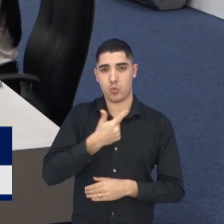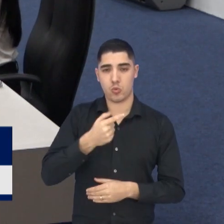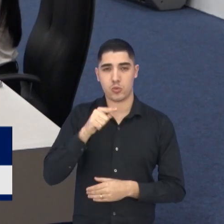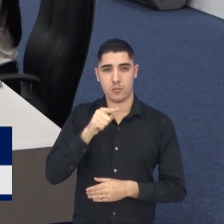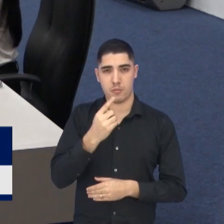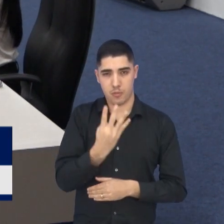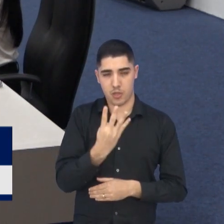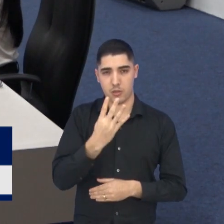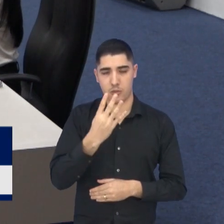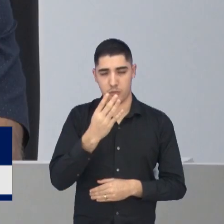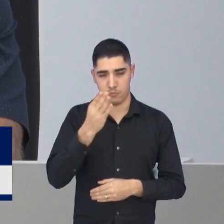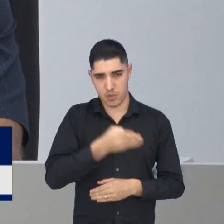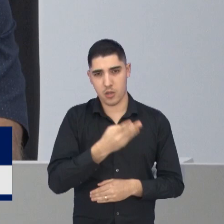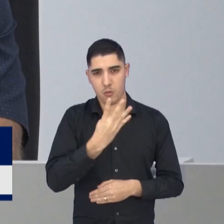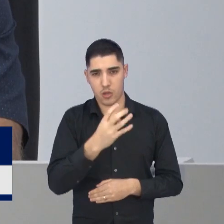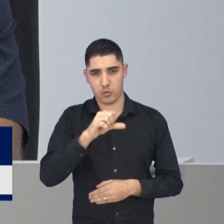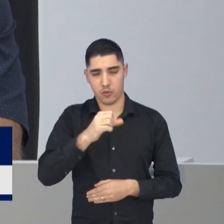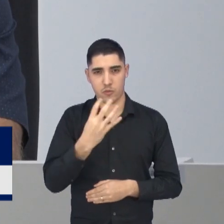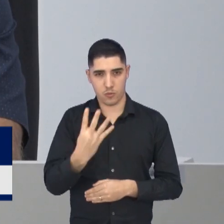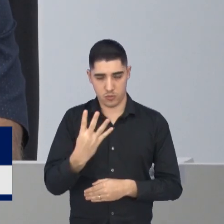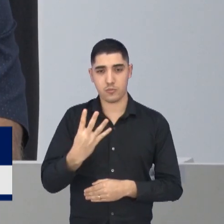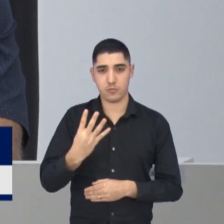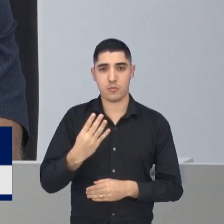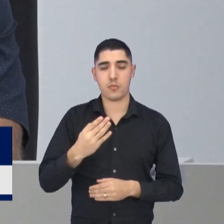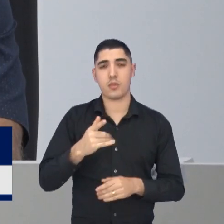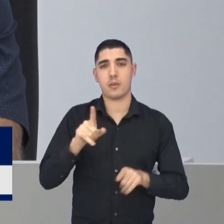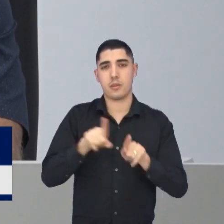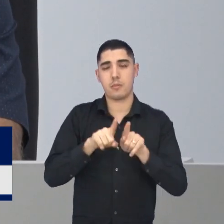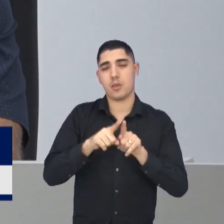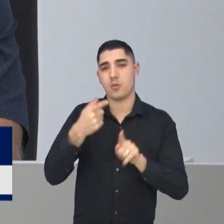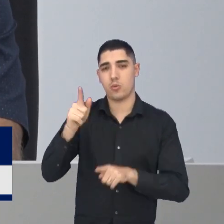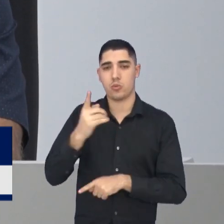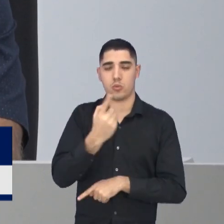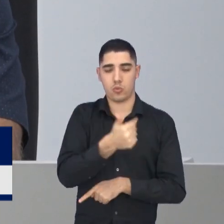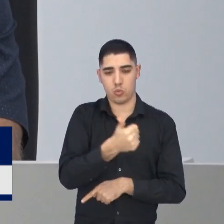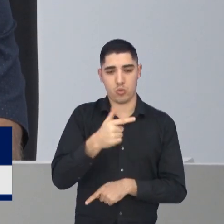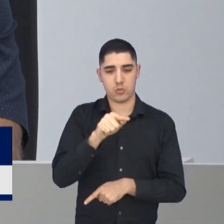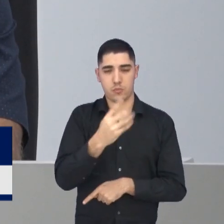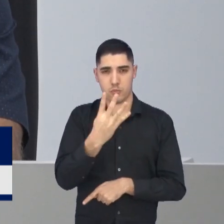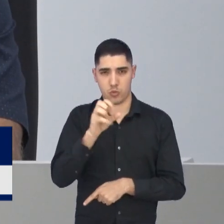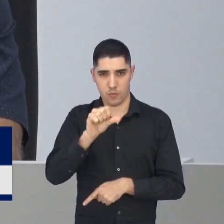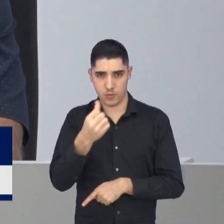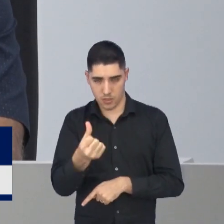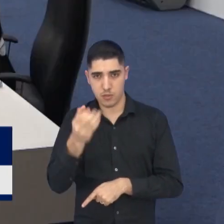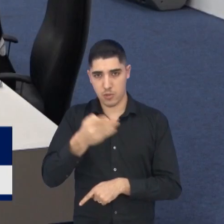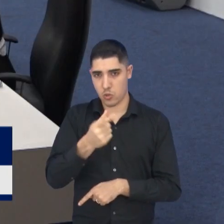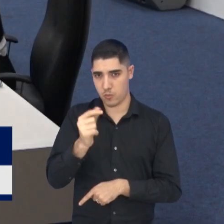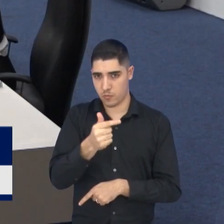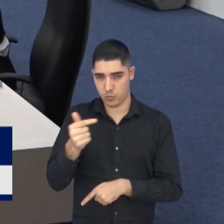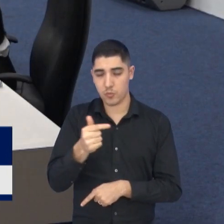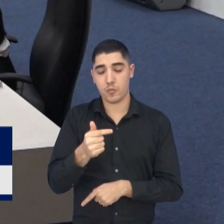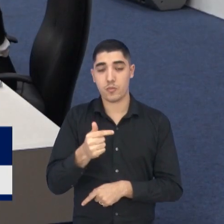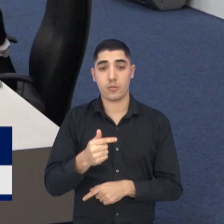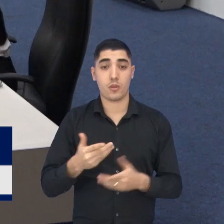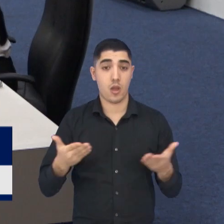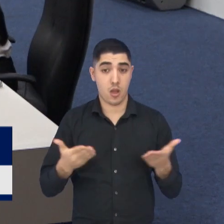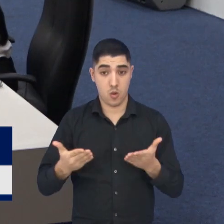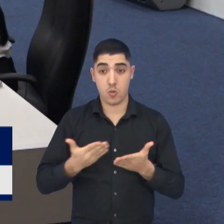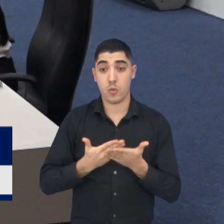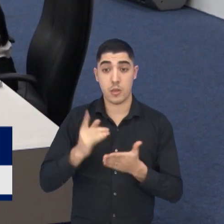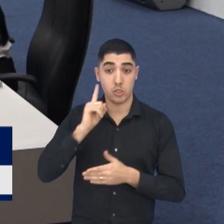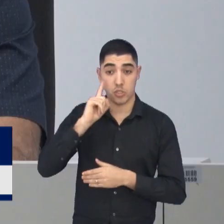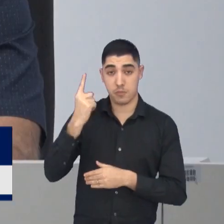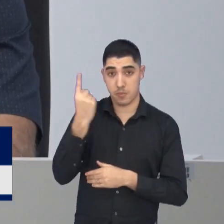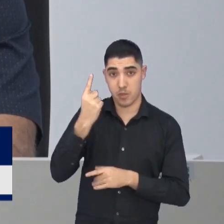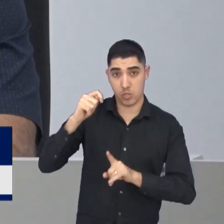12.494/2022, projeto de resolução número 6/2022, de autoria da mesa diretora. Fixa a partir de 1º de janeiro